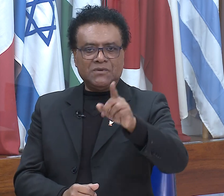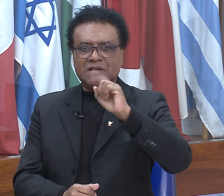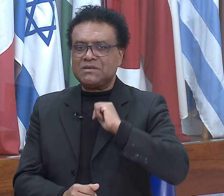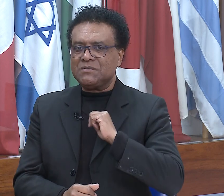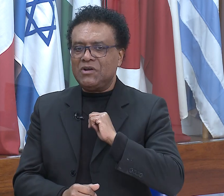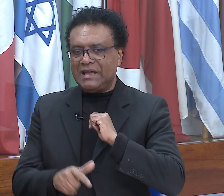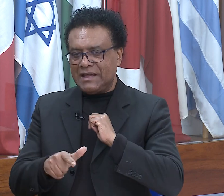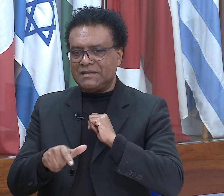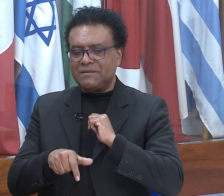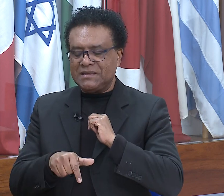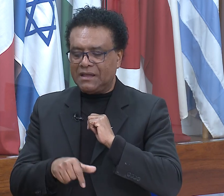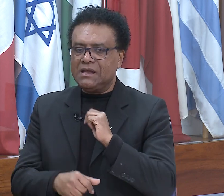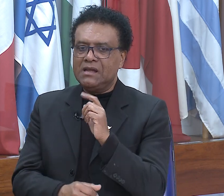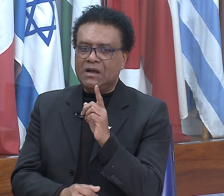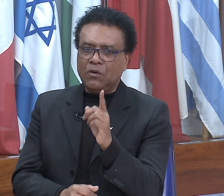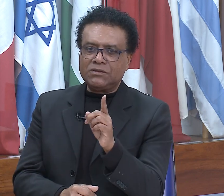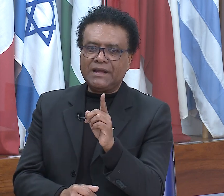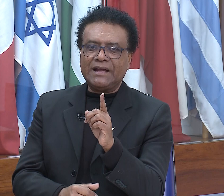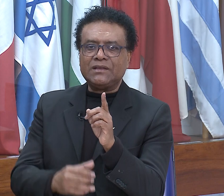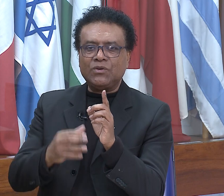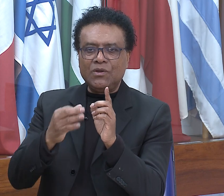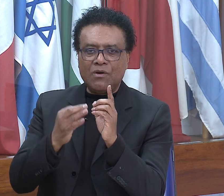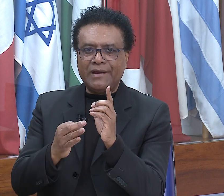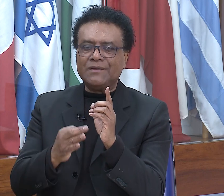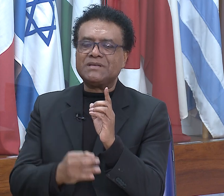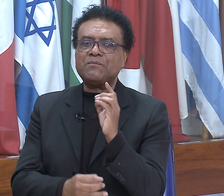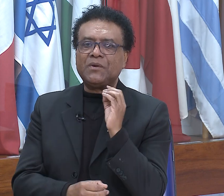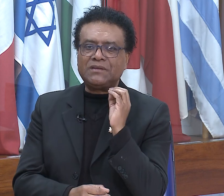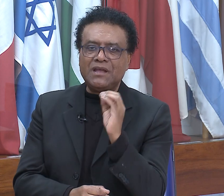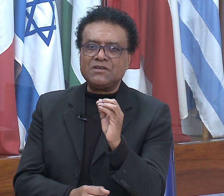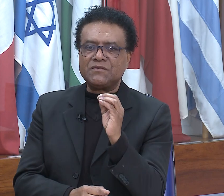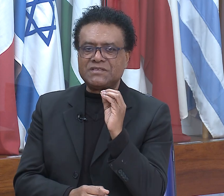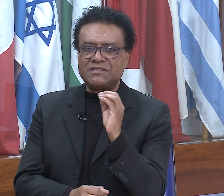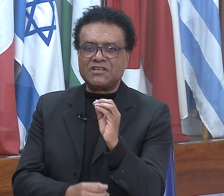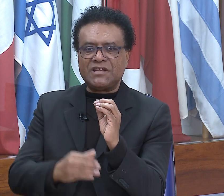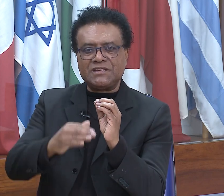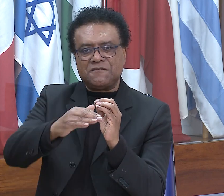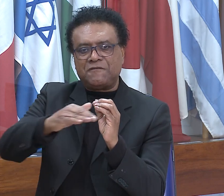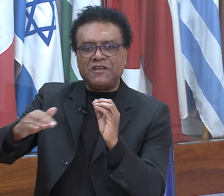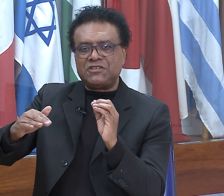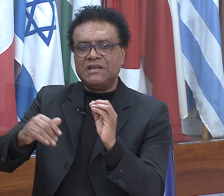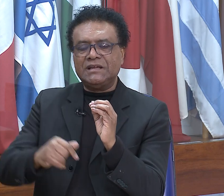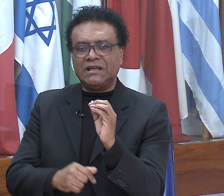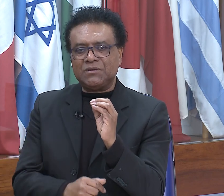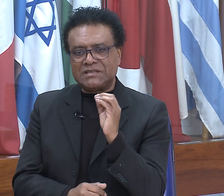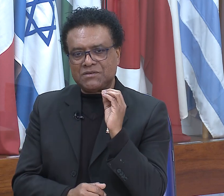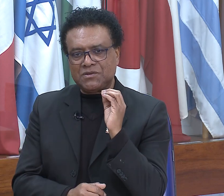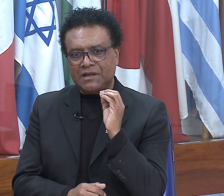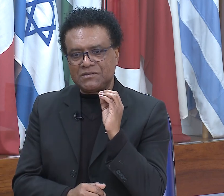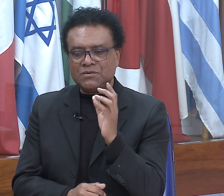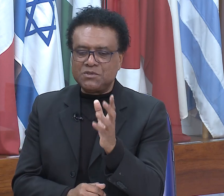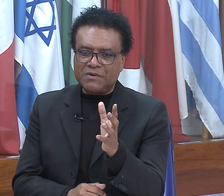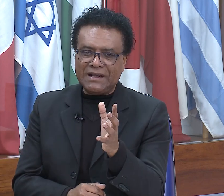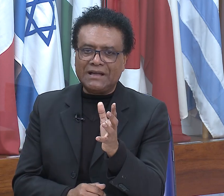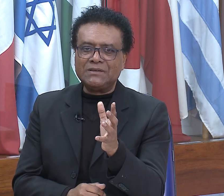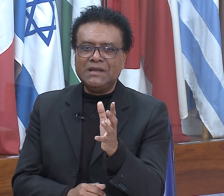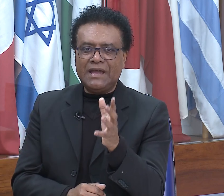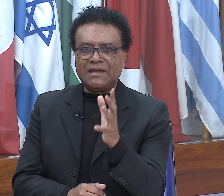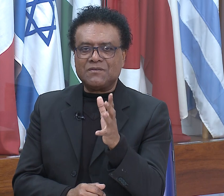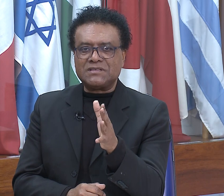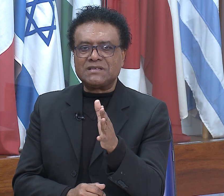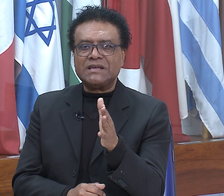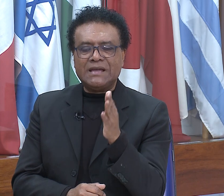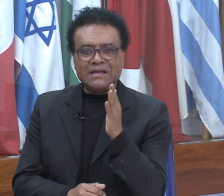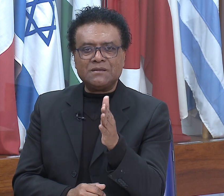do Brasil tem muita coisa boa e aqui também tem outro recado é do yornas é importante que você esteja na linha de frente da doação de órgãos e o último recado